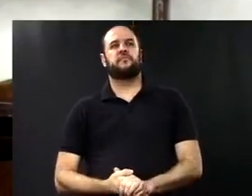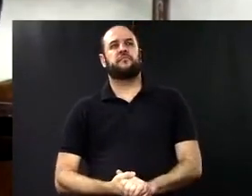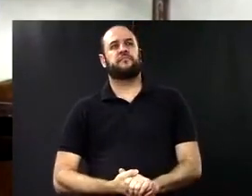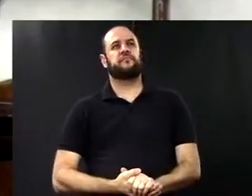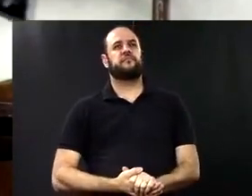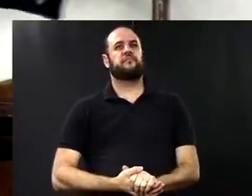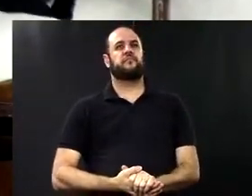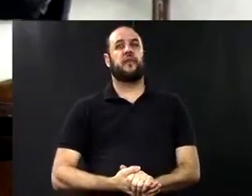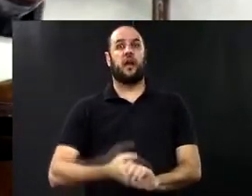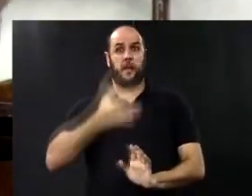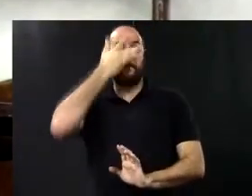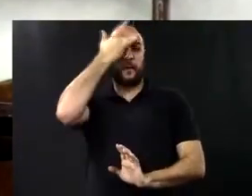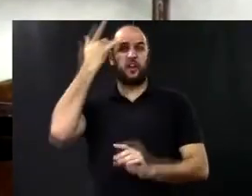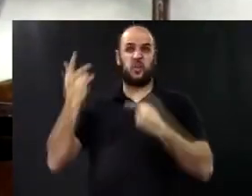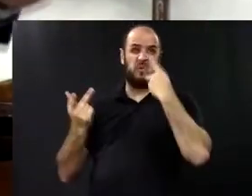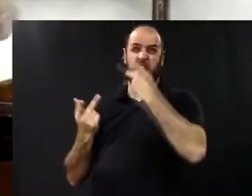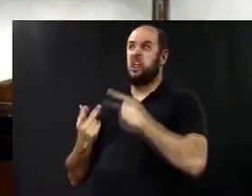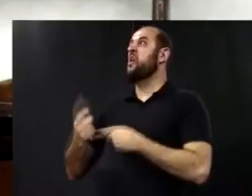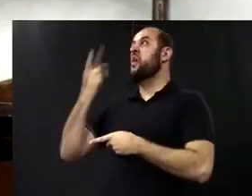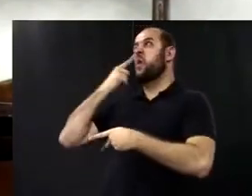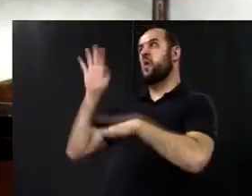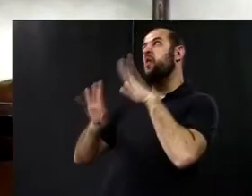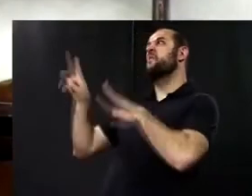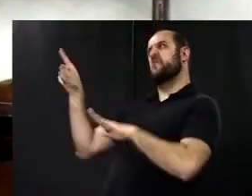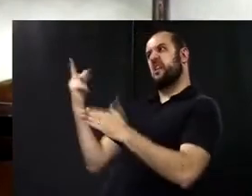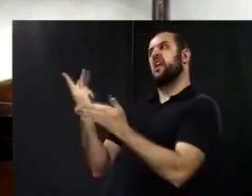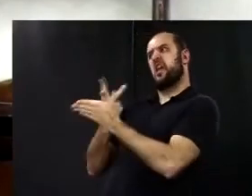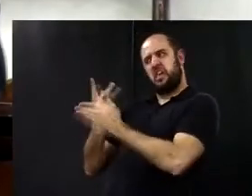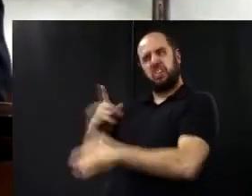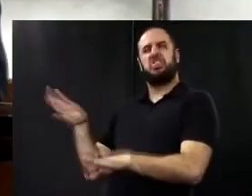Cuidado que eu posso mostrar todos os erros que vocês têm.